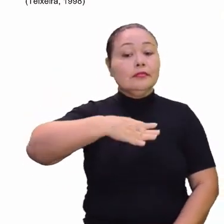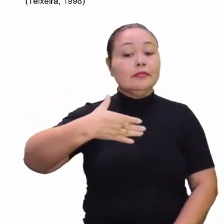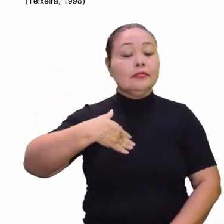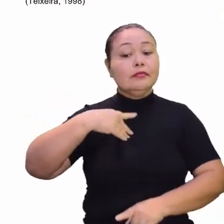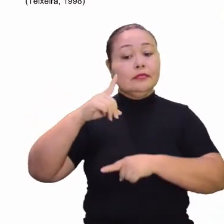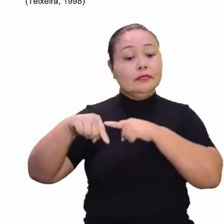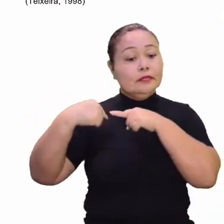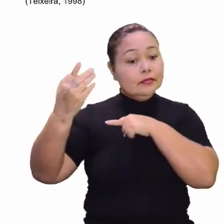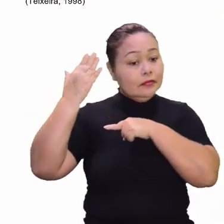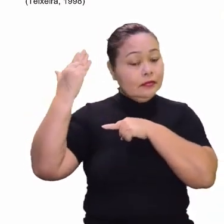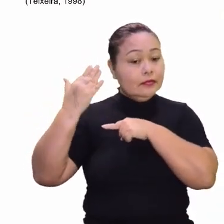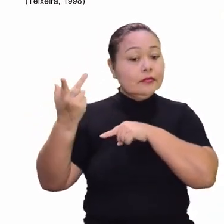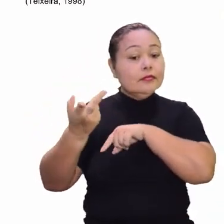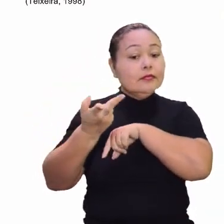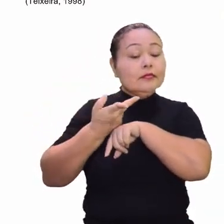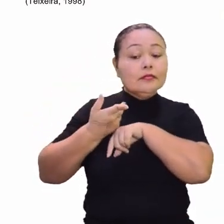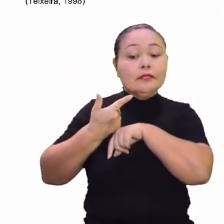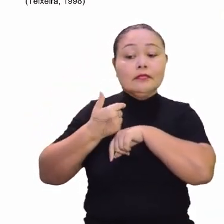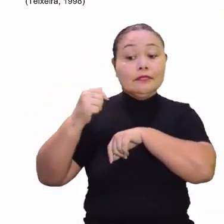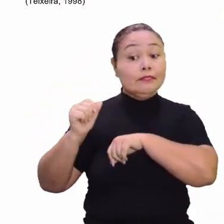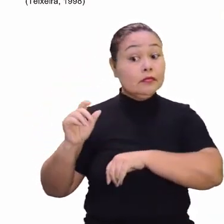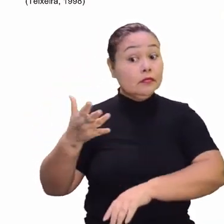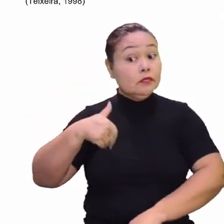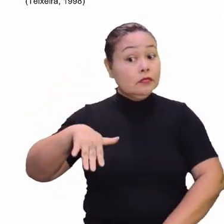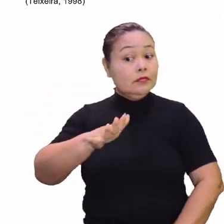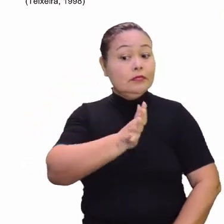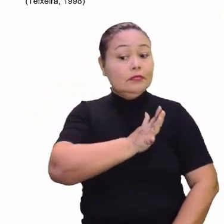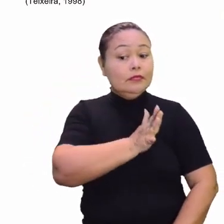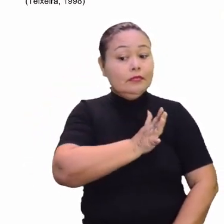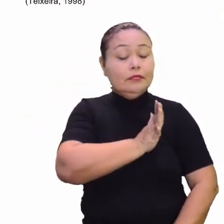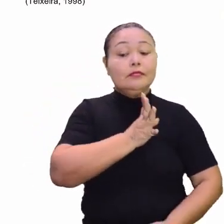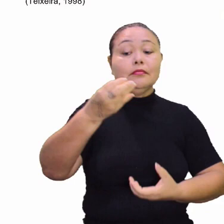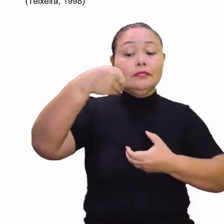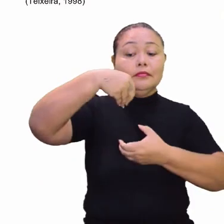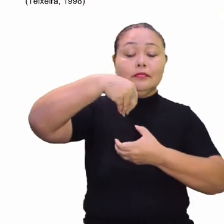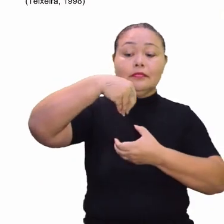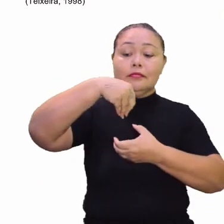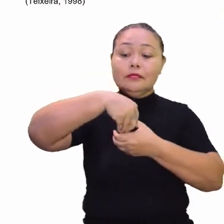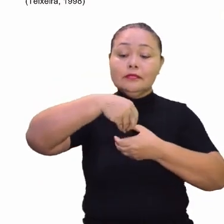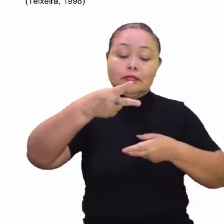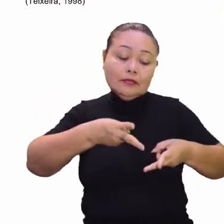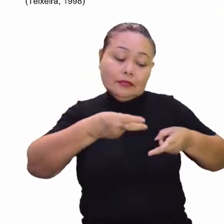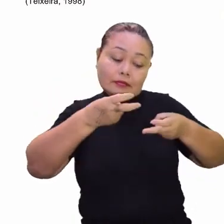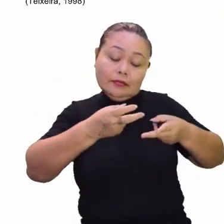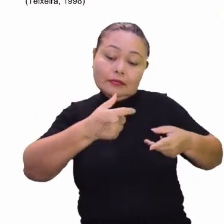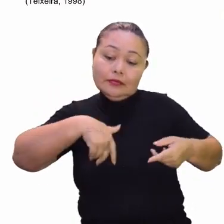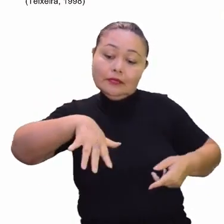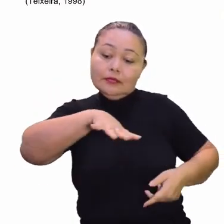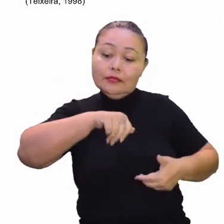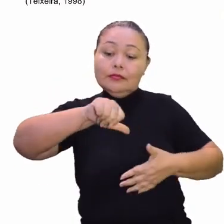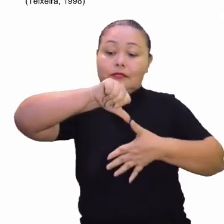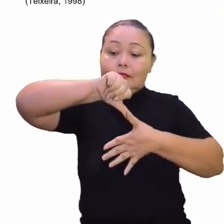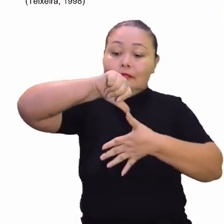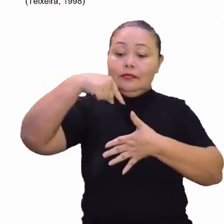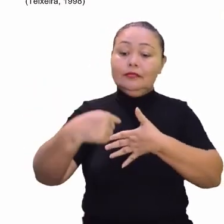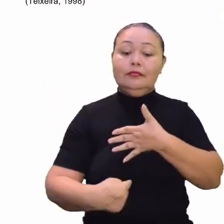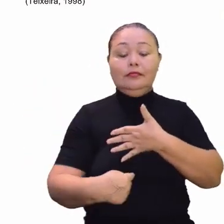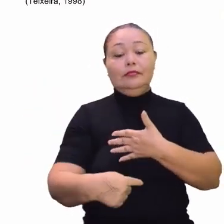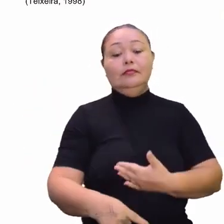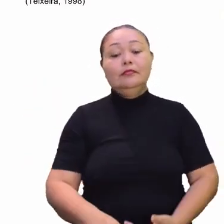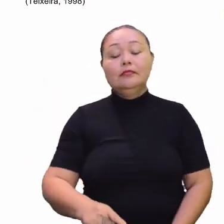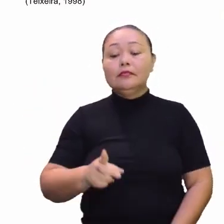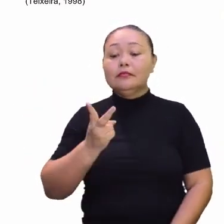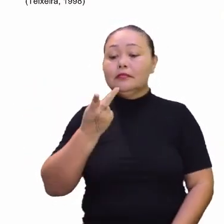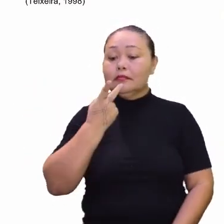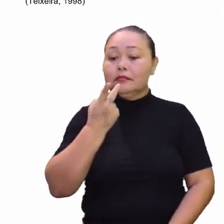portuguesa, que na época buscava de maneira de enriquecer aqui dentro da região da América, né? É isso aí.